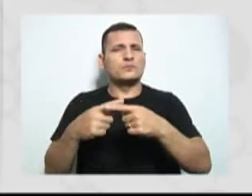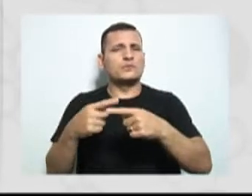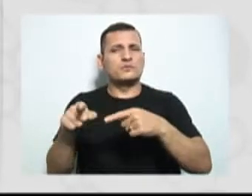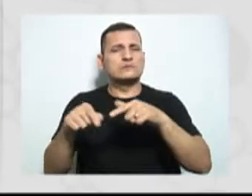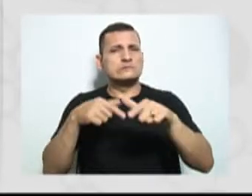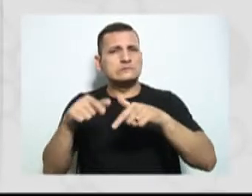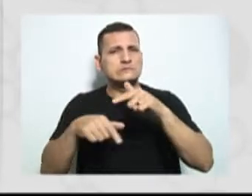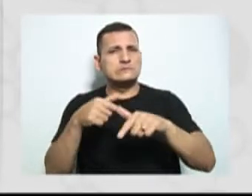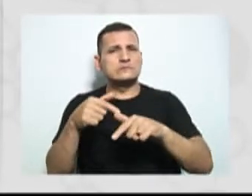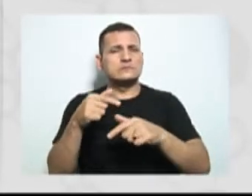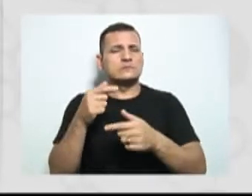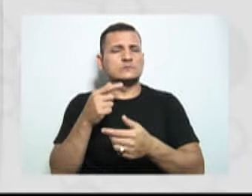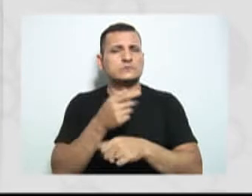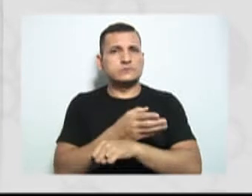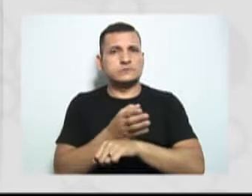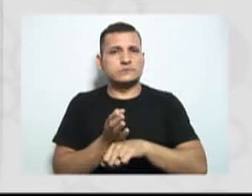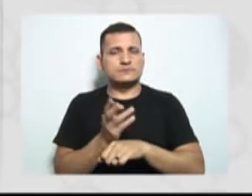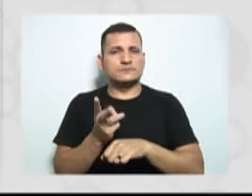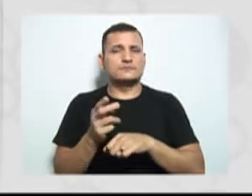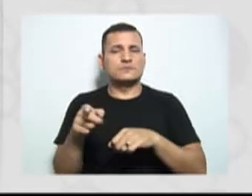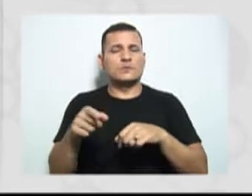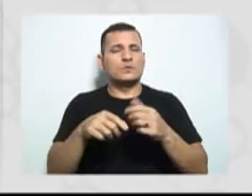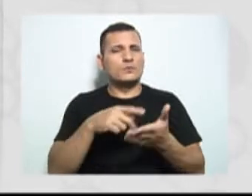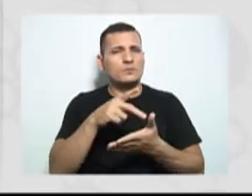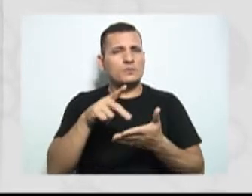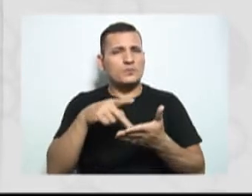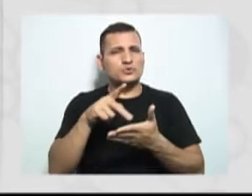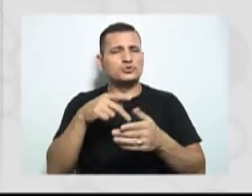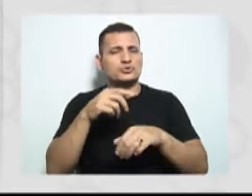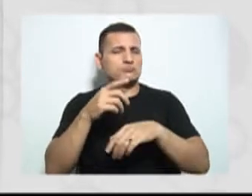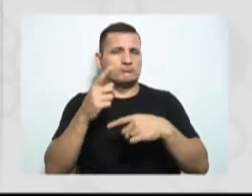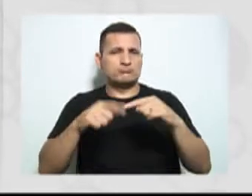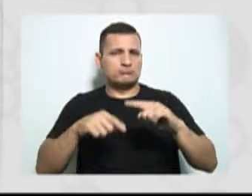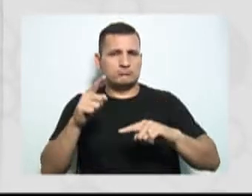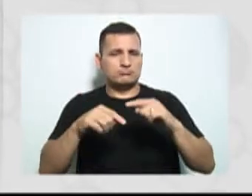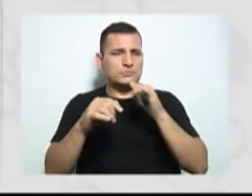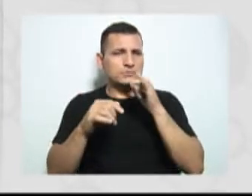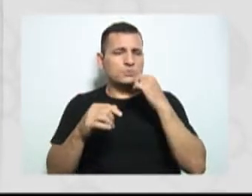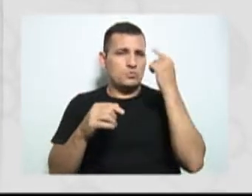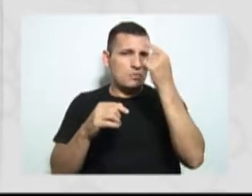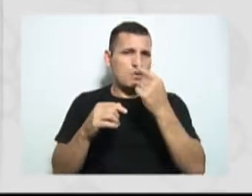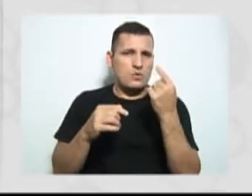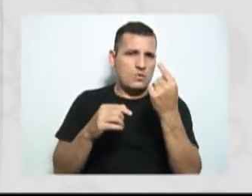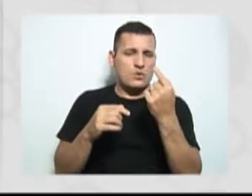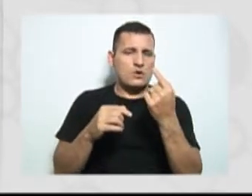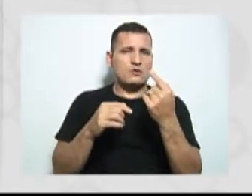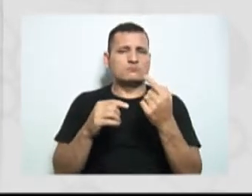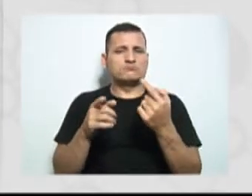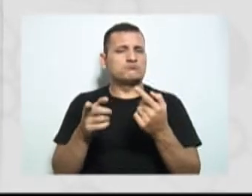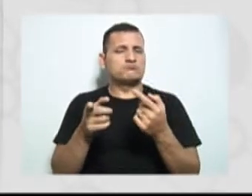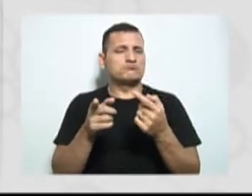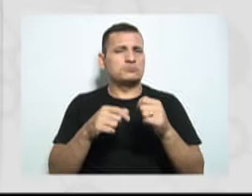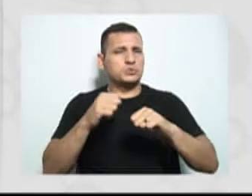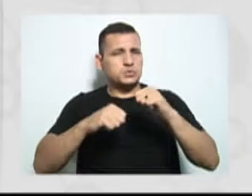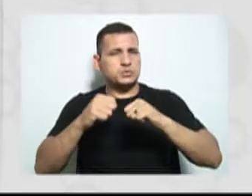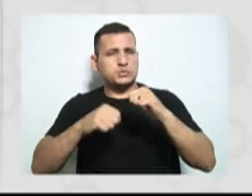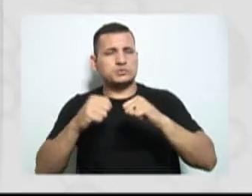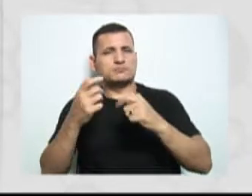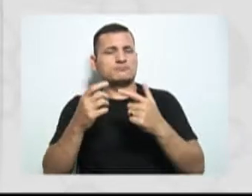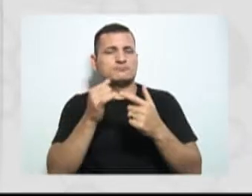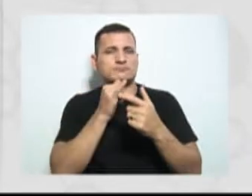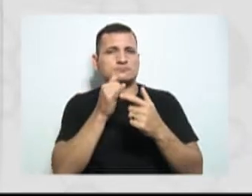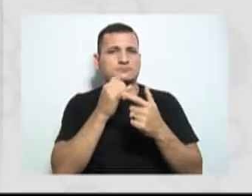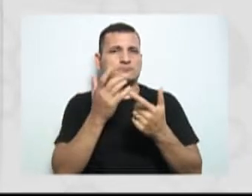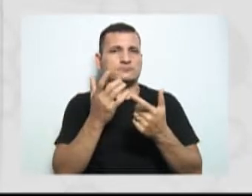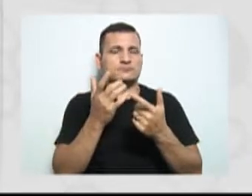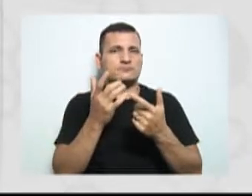trabalhando constantemente. E a quantidade de produtos produzidos. Vamos dizer que em uma hora uma máquina produz, isso aqui é um exemplo. É uma